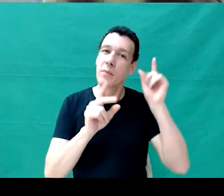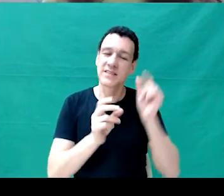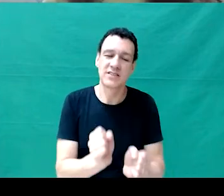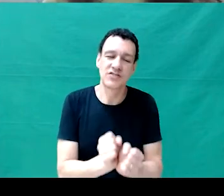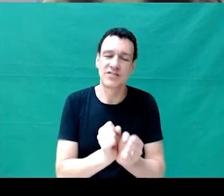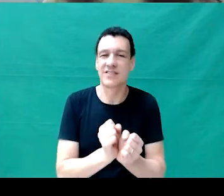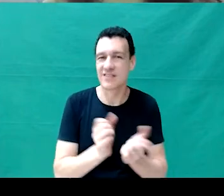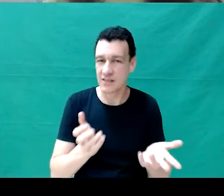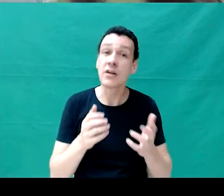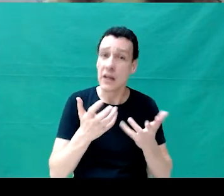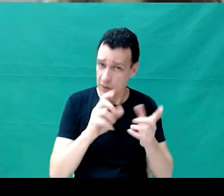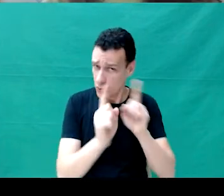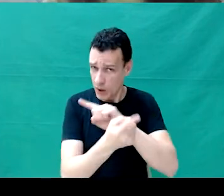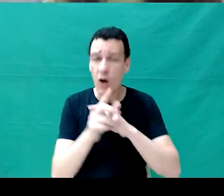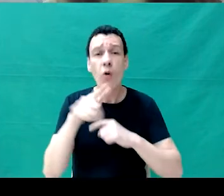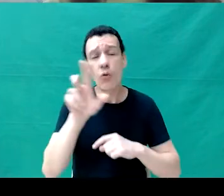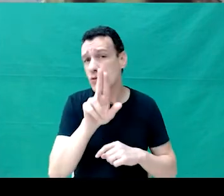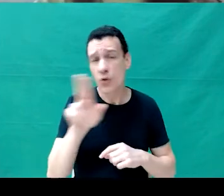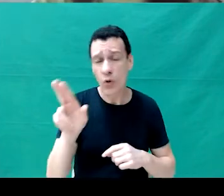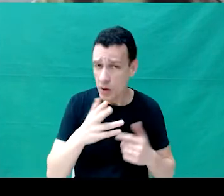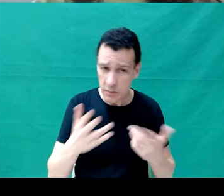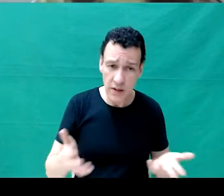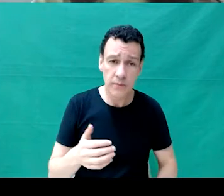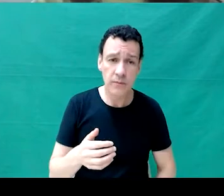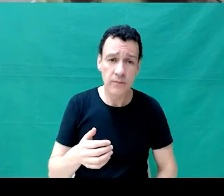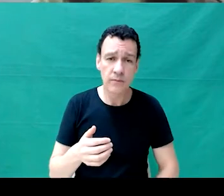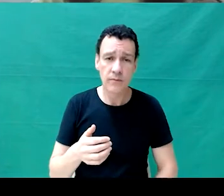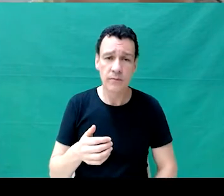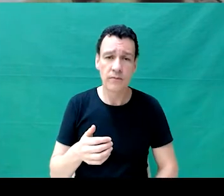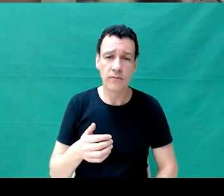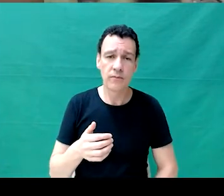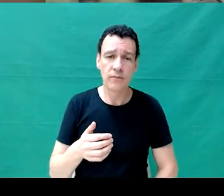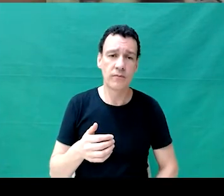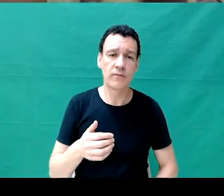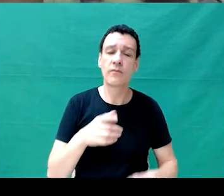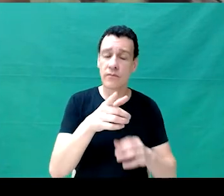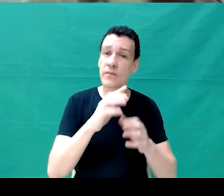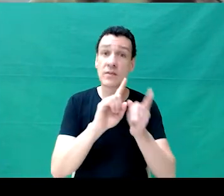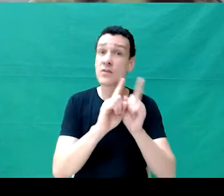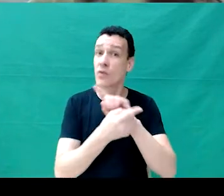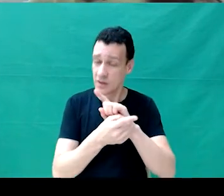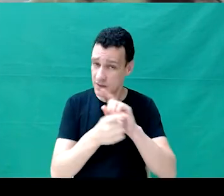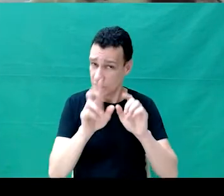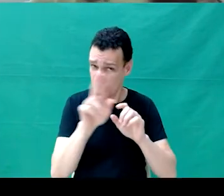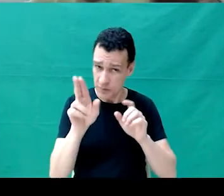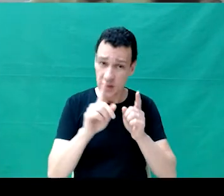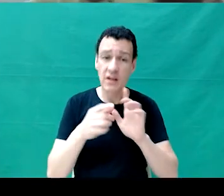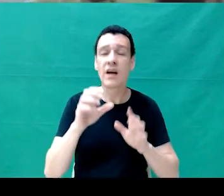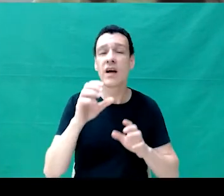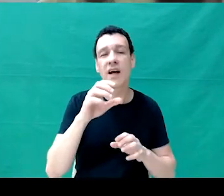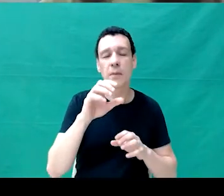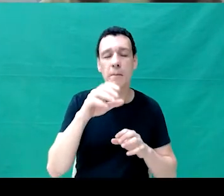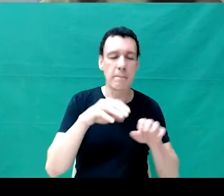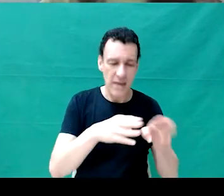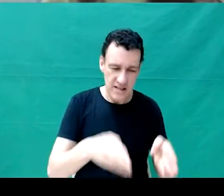sabe? É, vendedor de meia tigela. E aqui a gente pode trocar por qualquer coisa, tá? Ah, mulher de